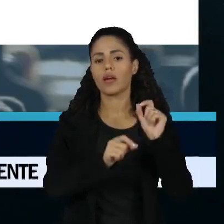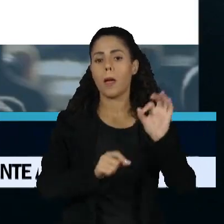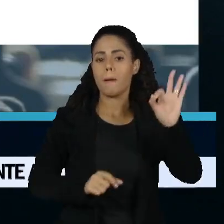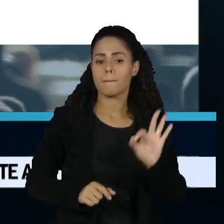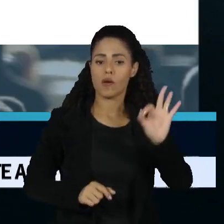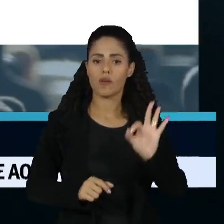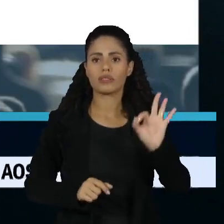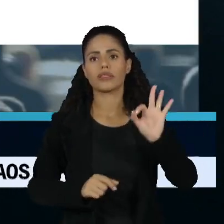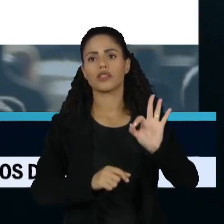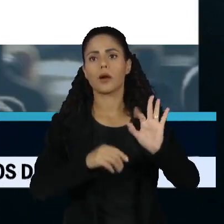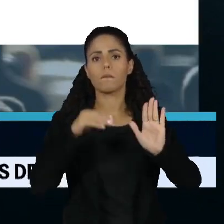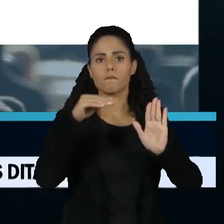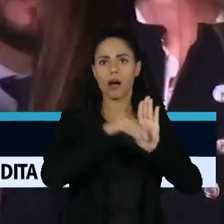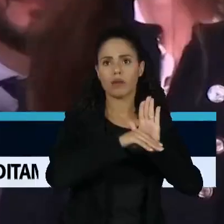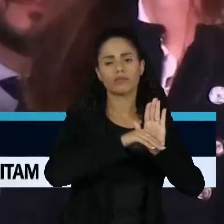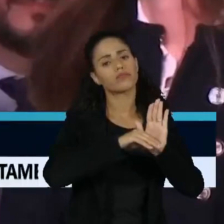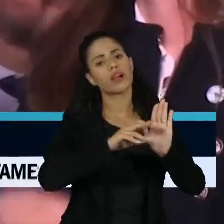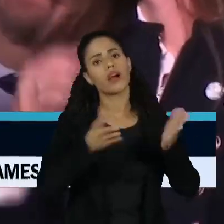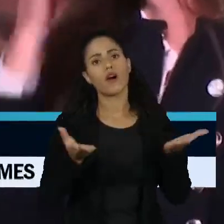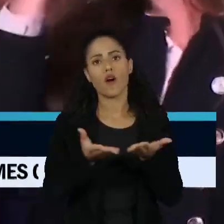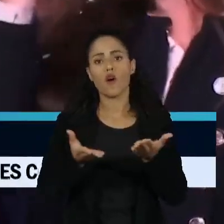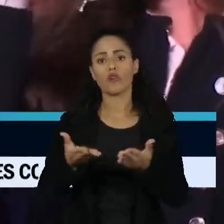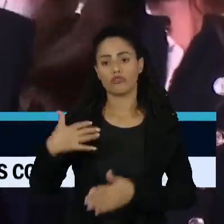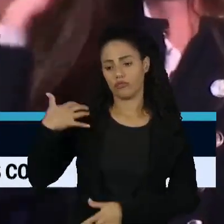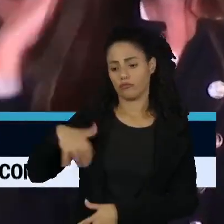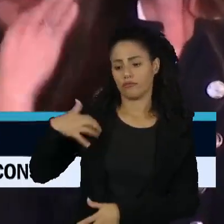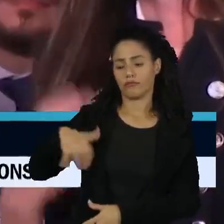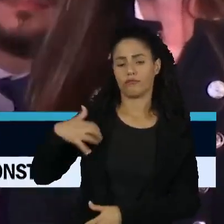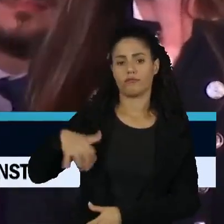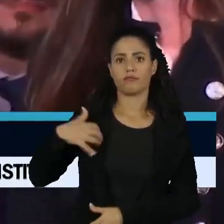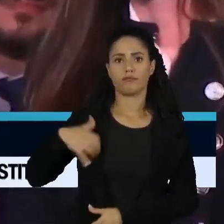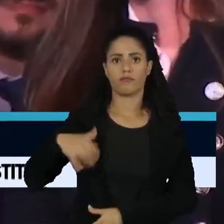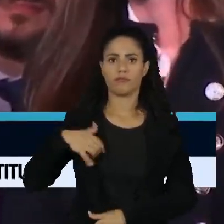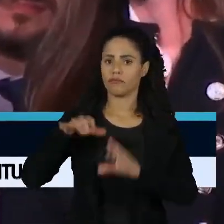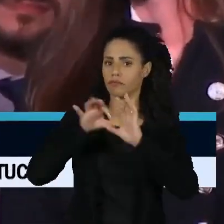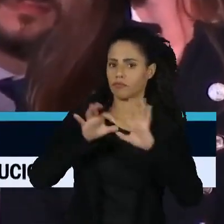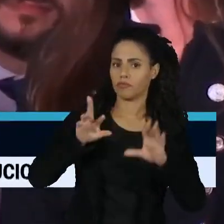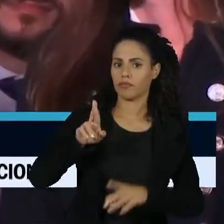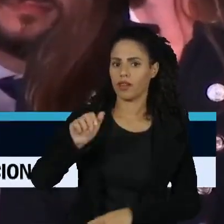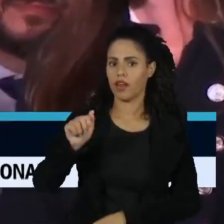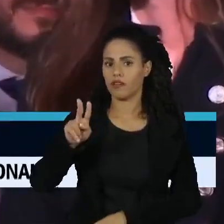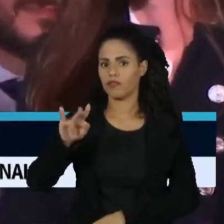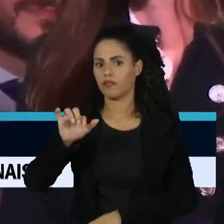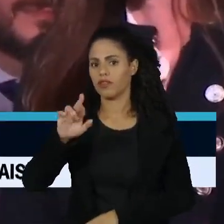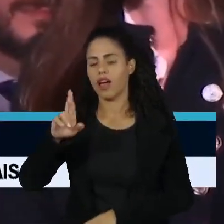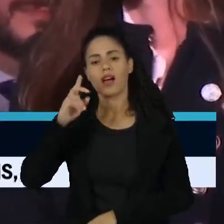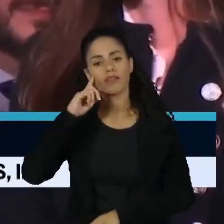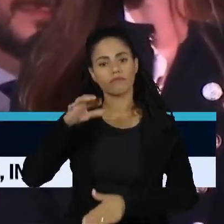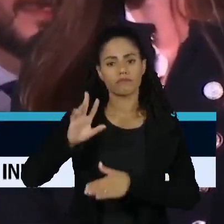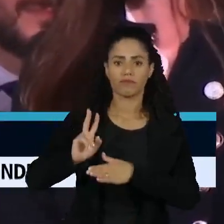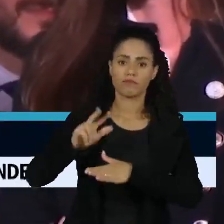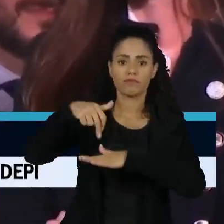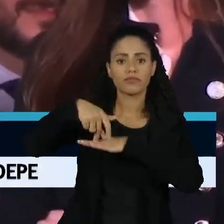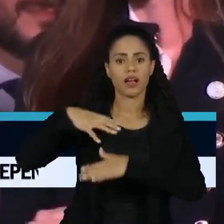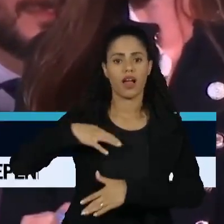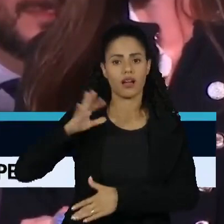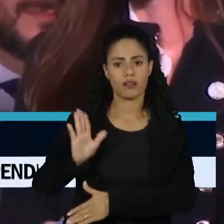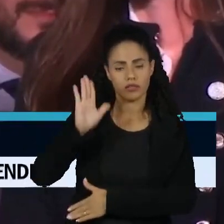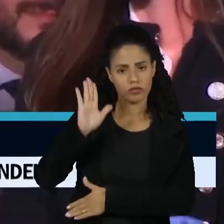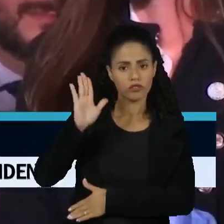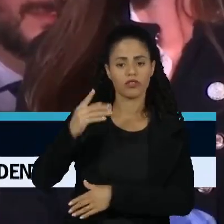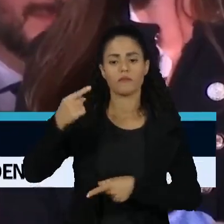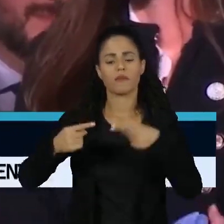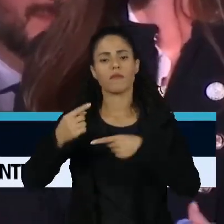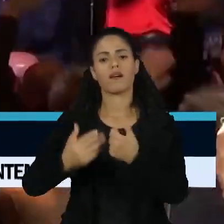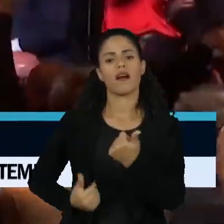percentual mais do que dobra na Argentina outra é liberal candidato à presidência tem